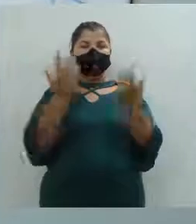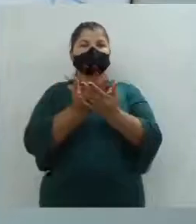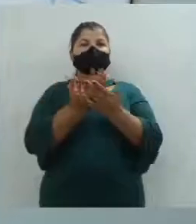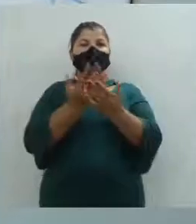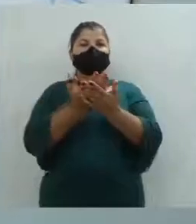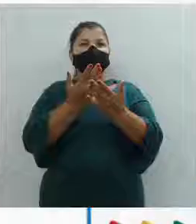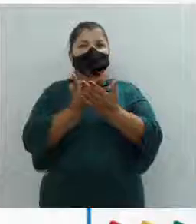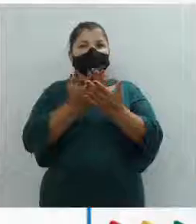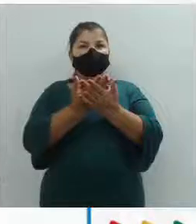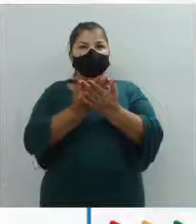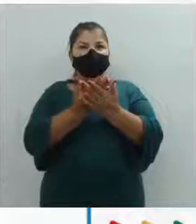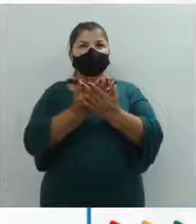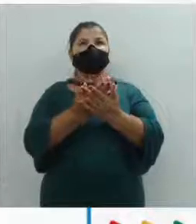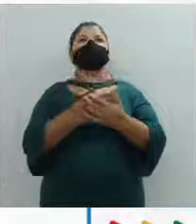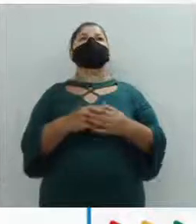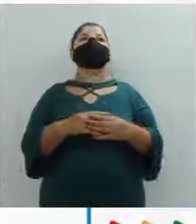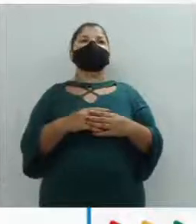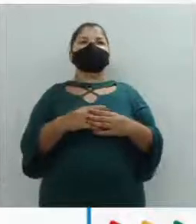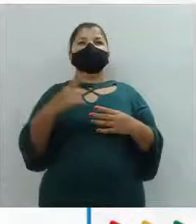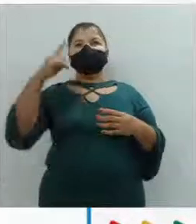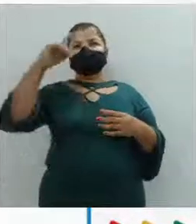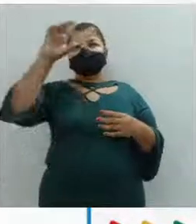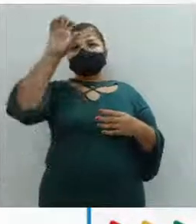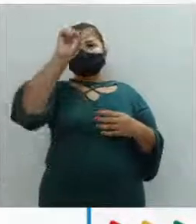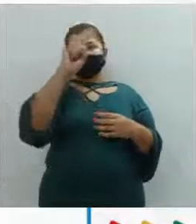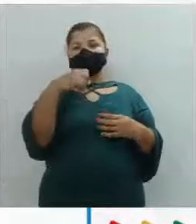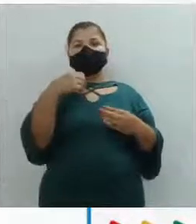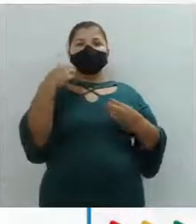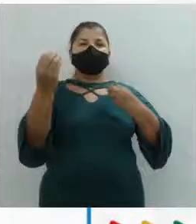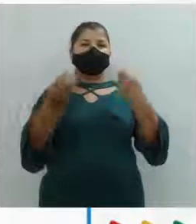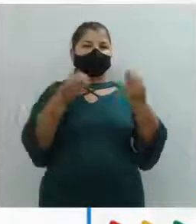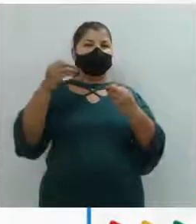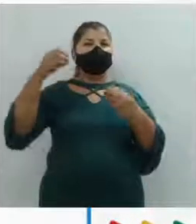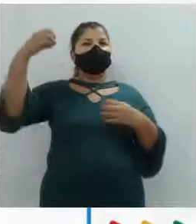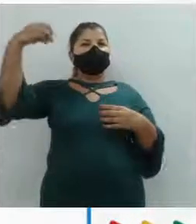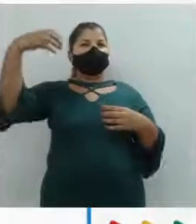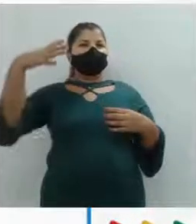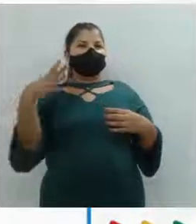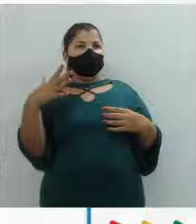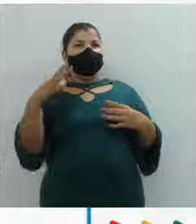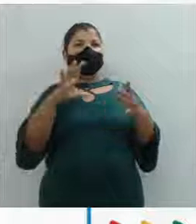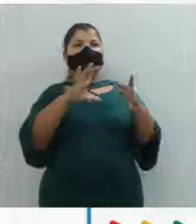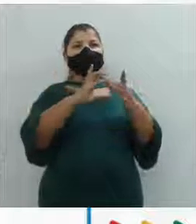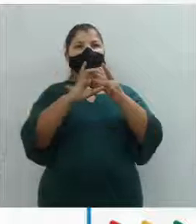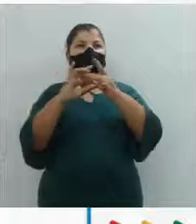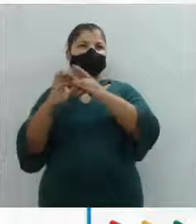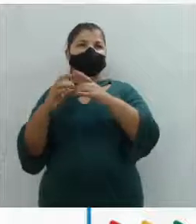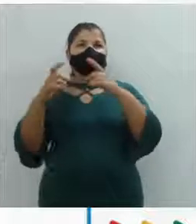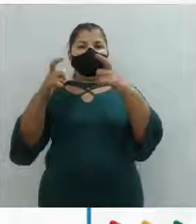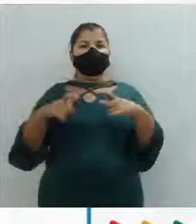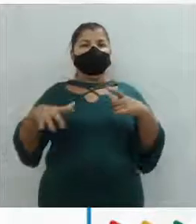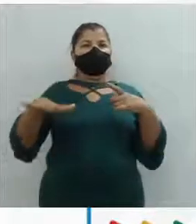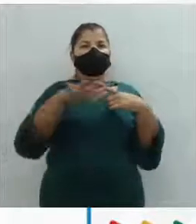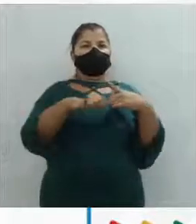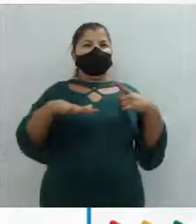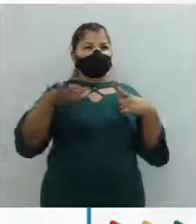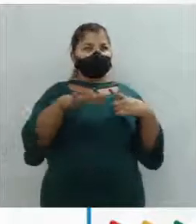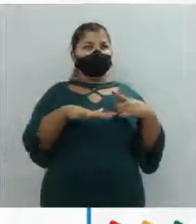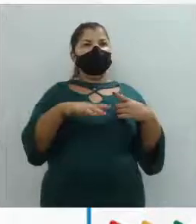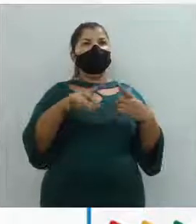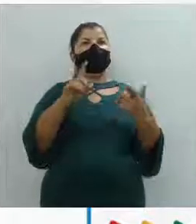pode encher a tela, Aninha, compreensão da noção de luz no contexto do espaço real e